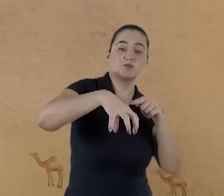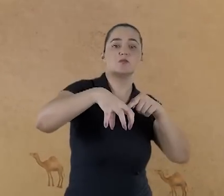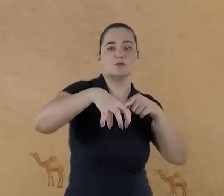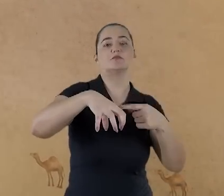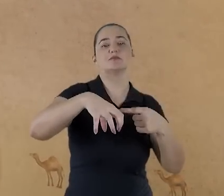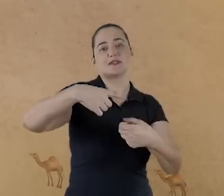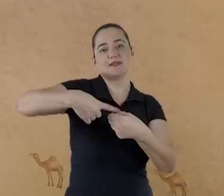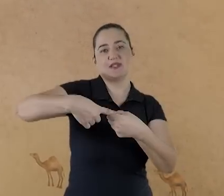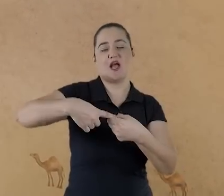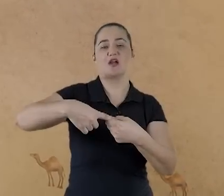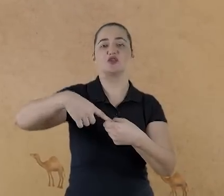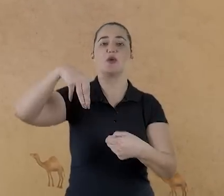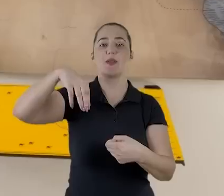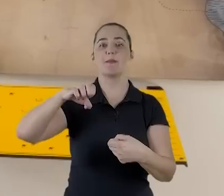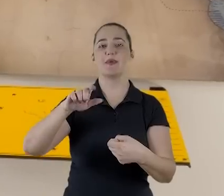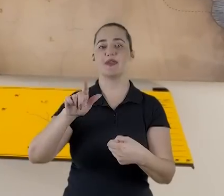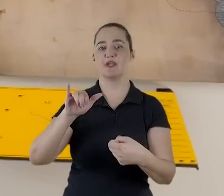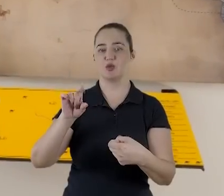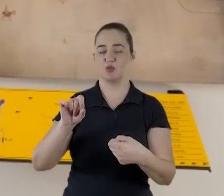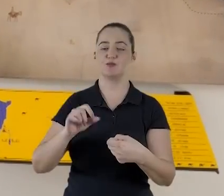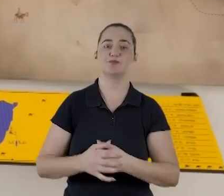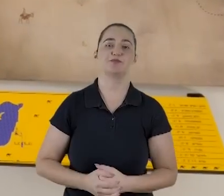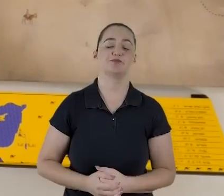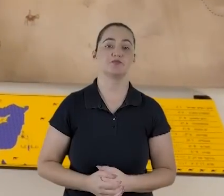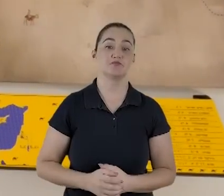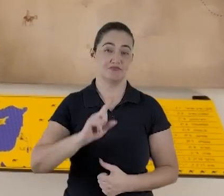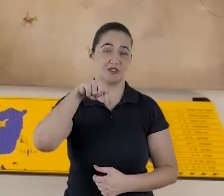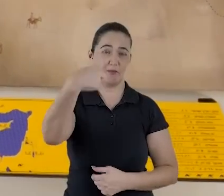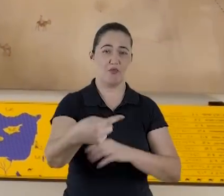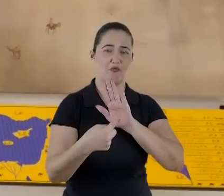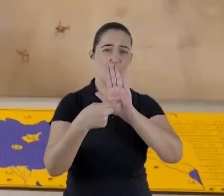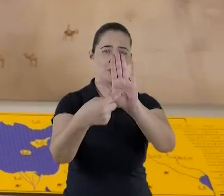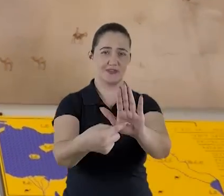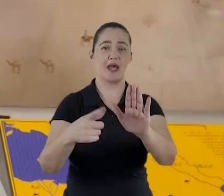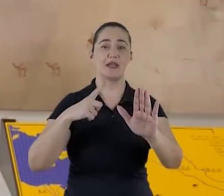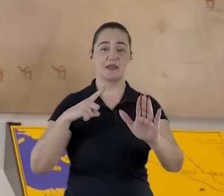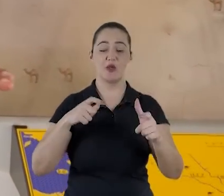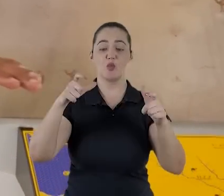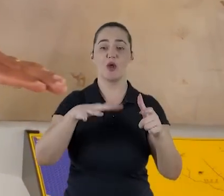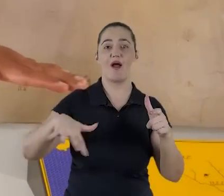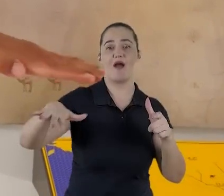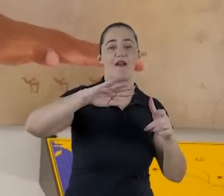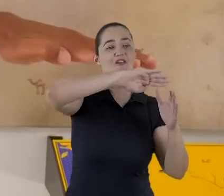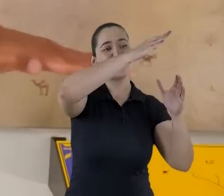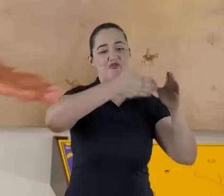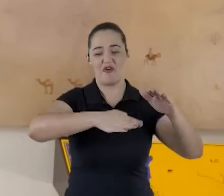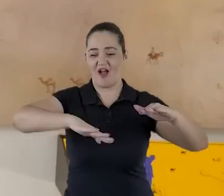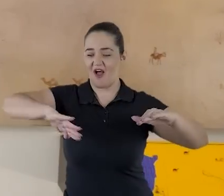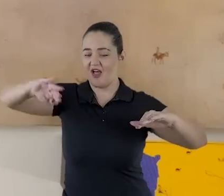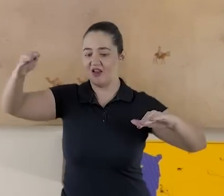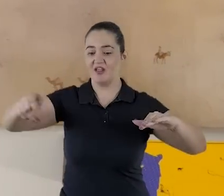de Megido. Depois nós vamos mostrar ainda nesse programa um local chamado Vale do Jezreel, onde você vê uma